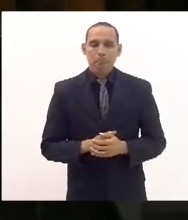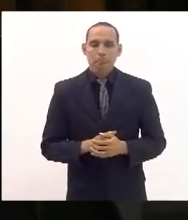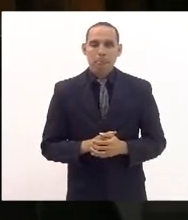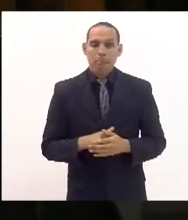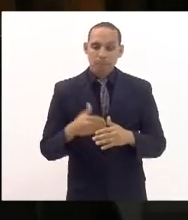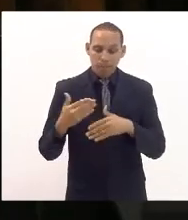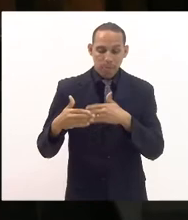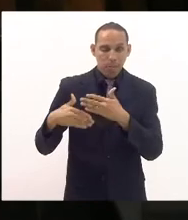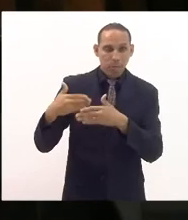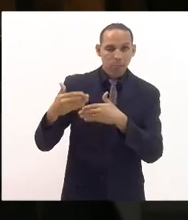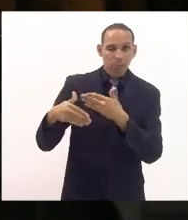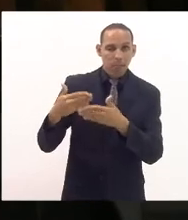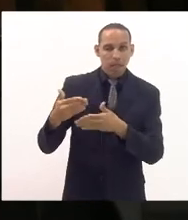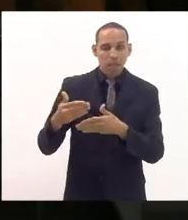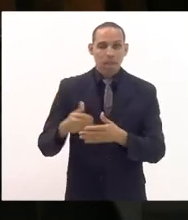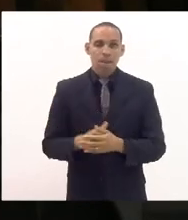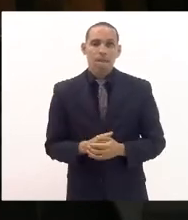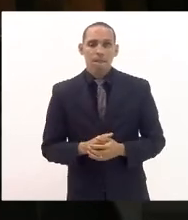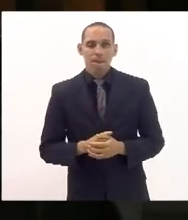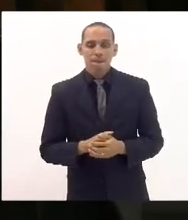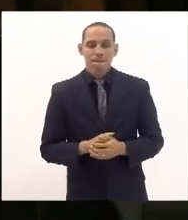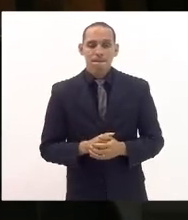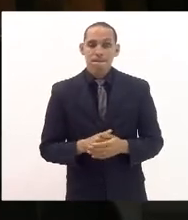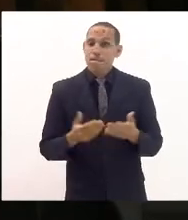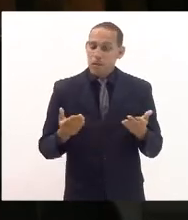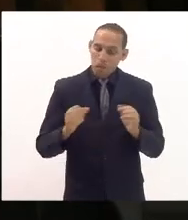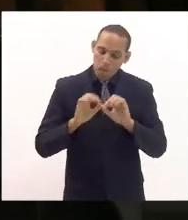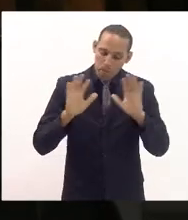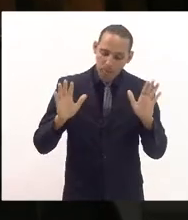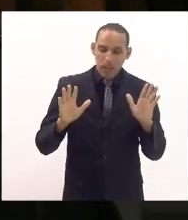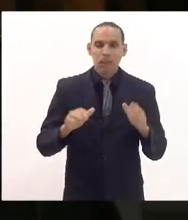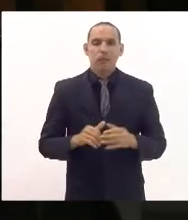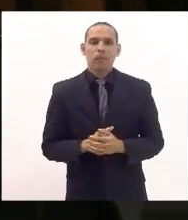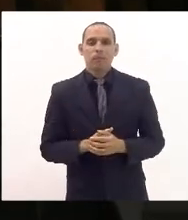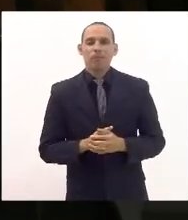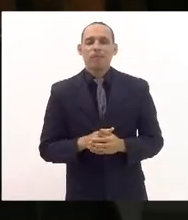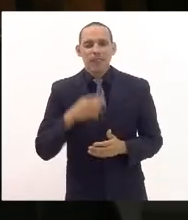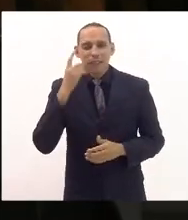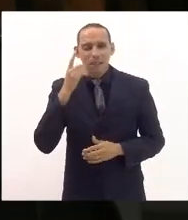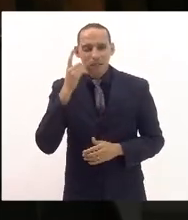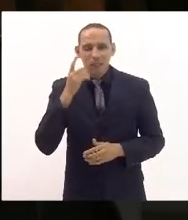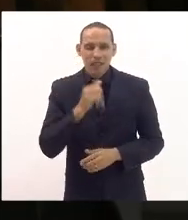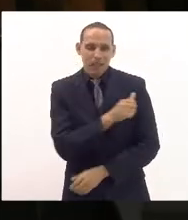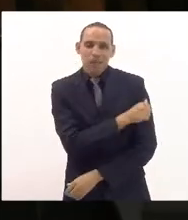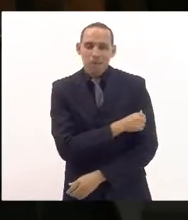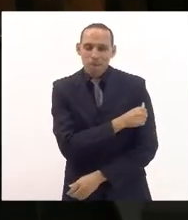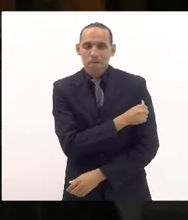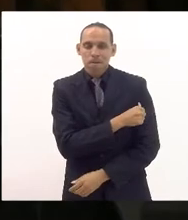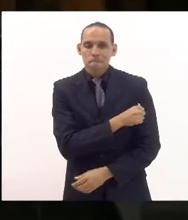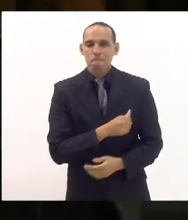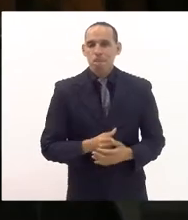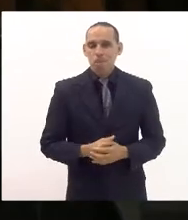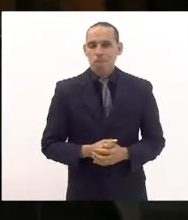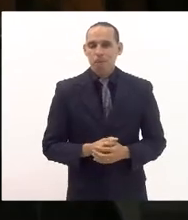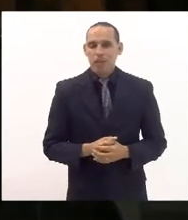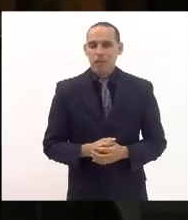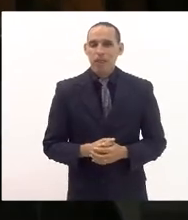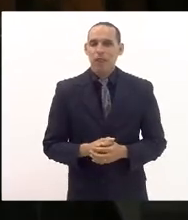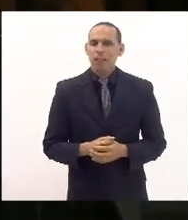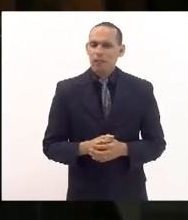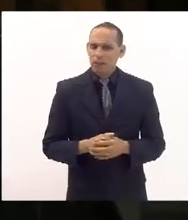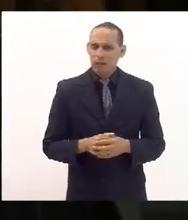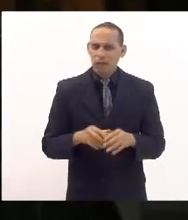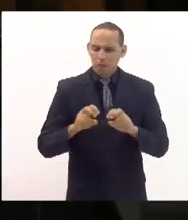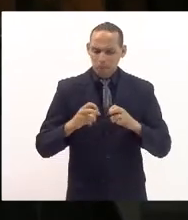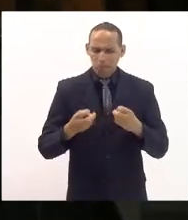e depois de se ir e claro deputada enfermeira Rejane já fiz isso